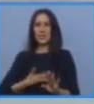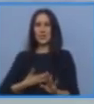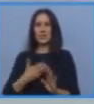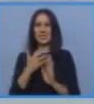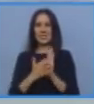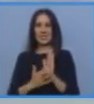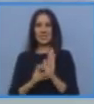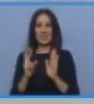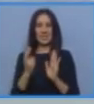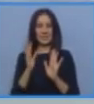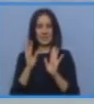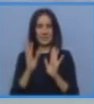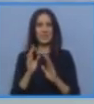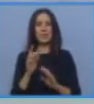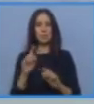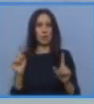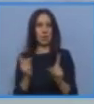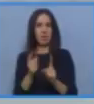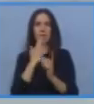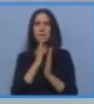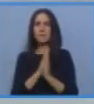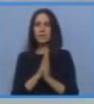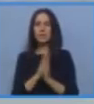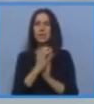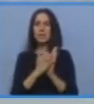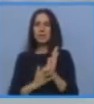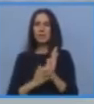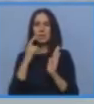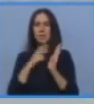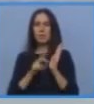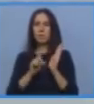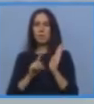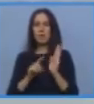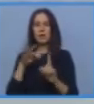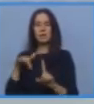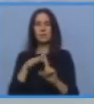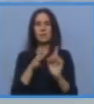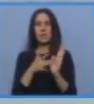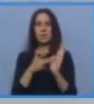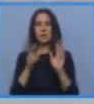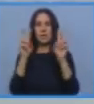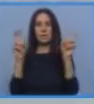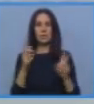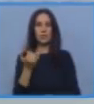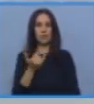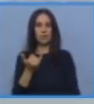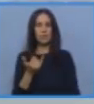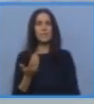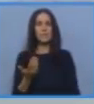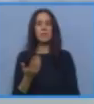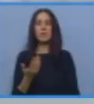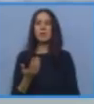textos. E já de forma muito breve, pedia-vos o comentário ao texto da primeira leitura, Livro dos Atos dos Apóstolos, no capítulo 2,